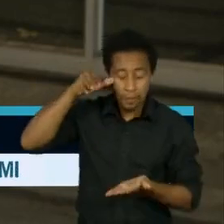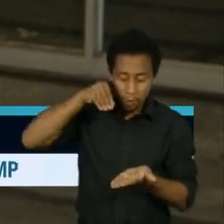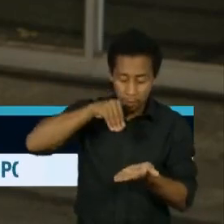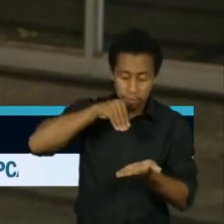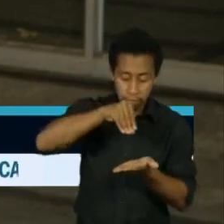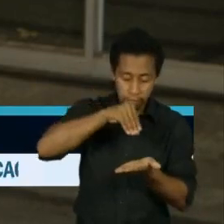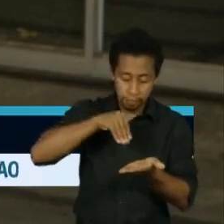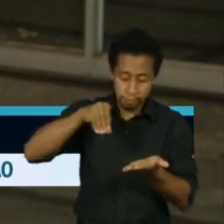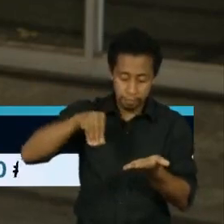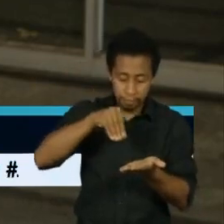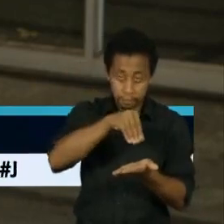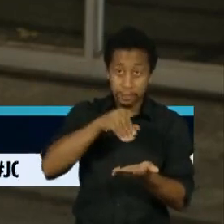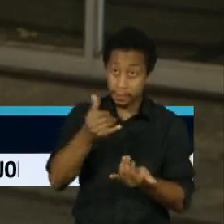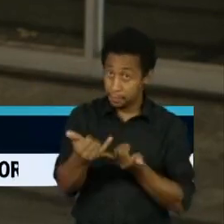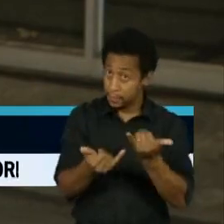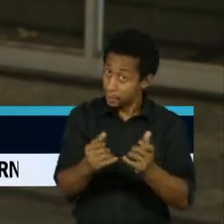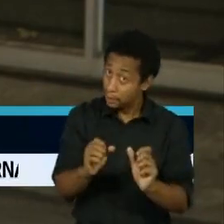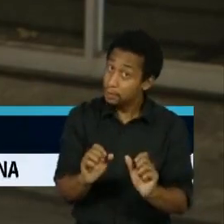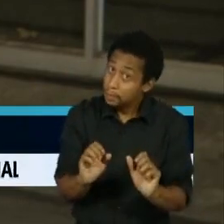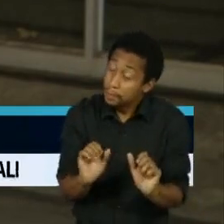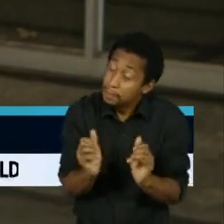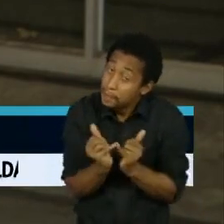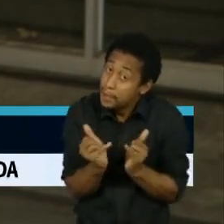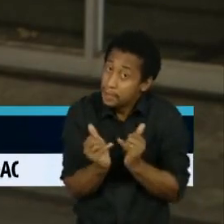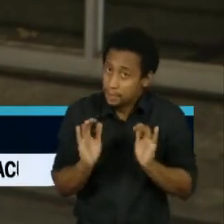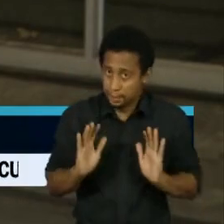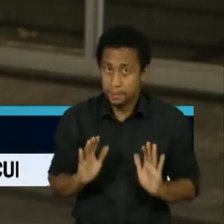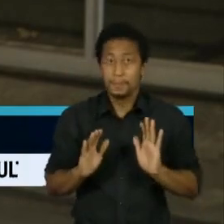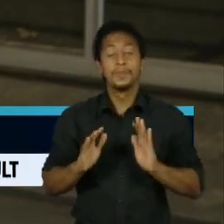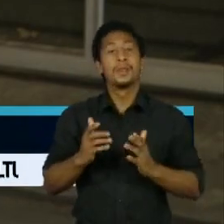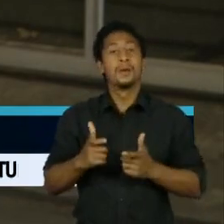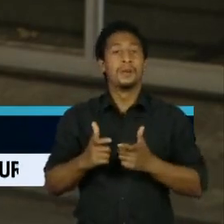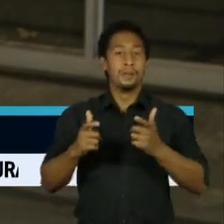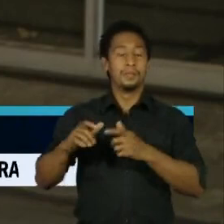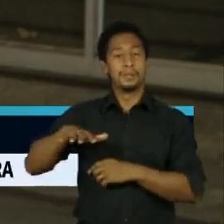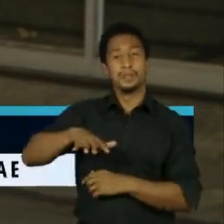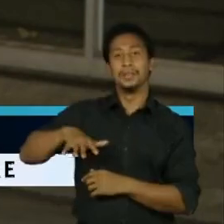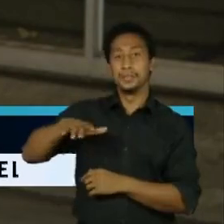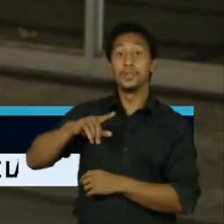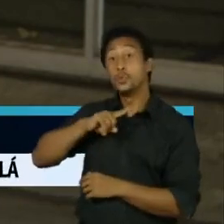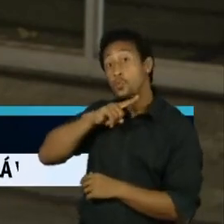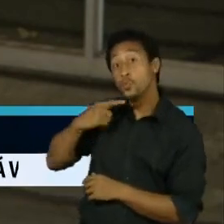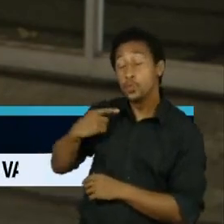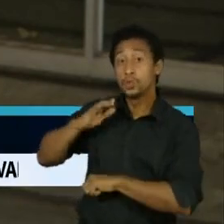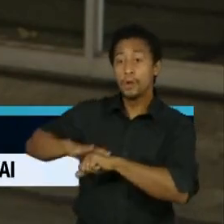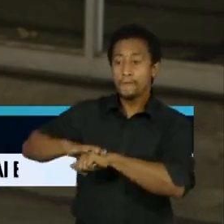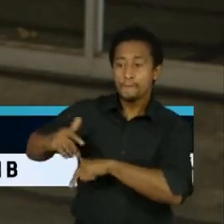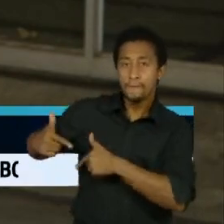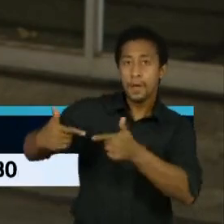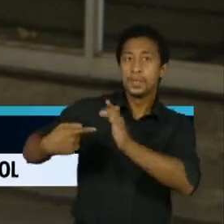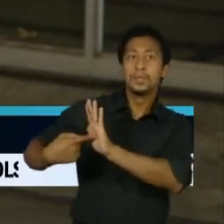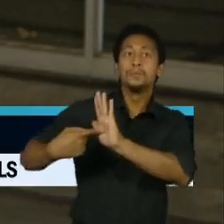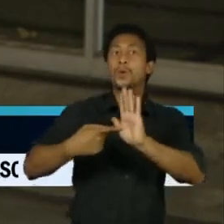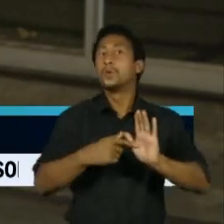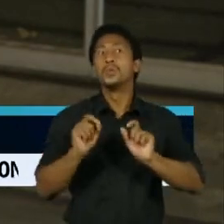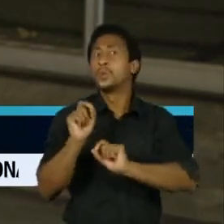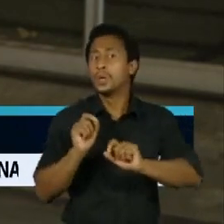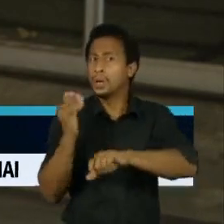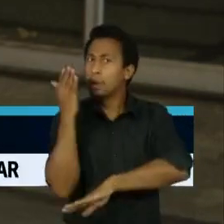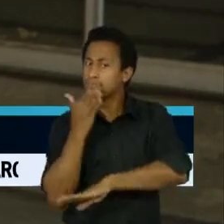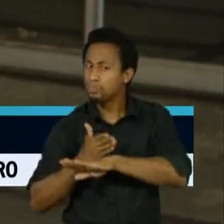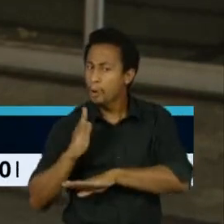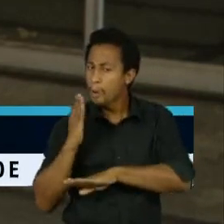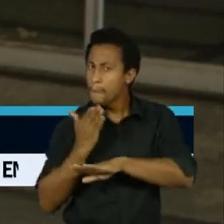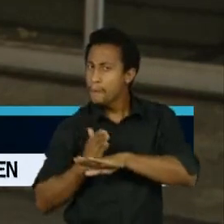da Escola de Comando e Estado-Maior do Exército diz que os meios usados pelos russos representam um aprimoramento em relação